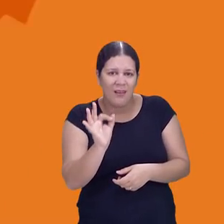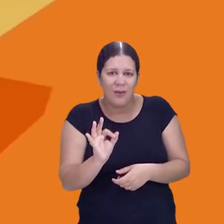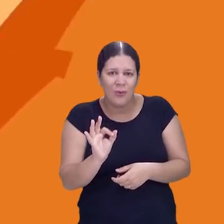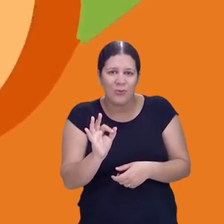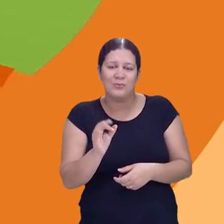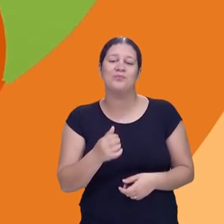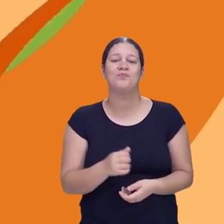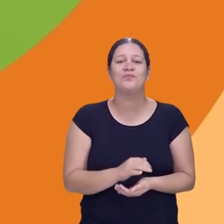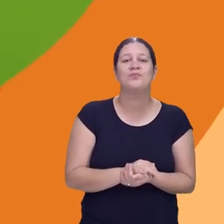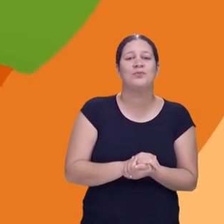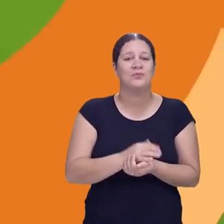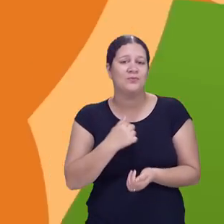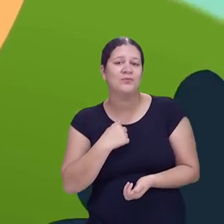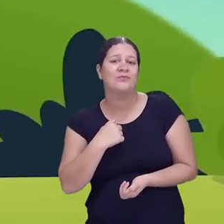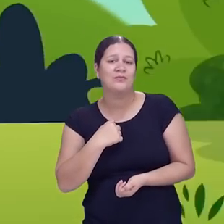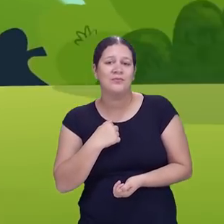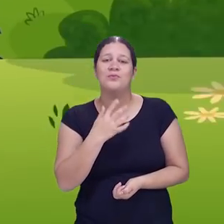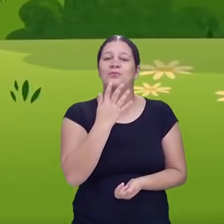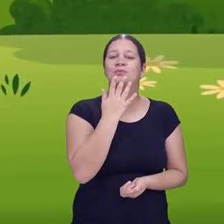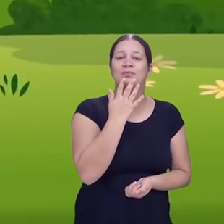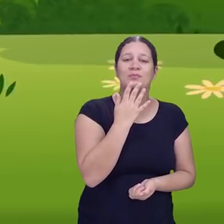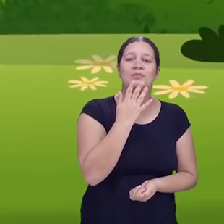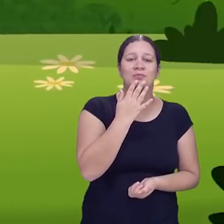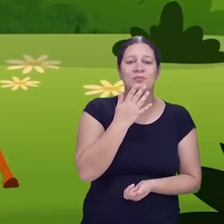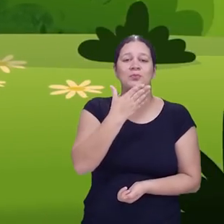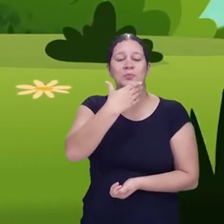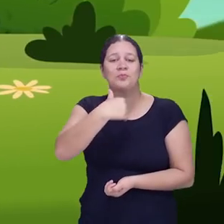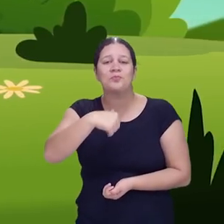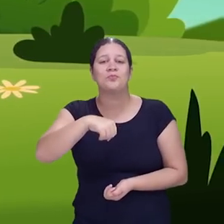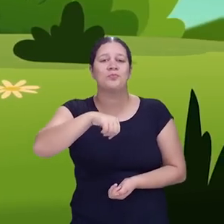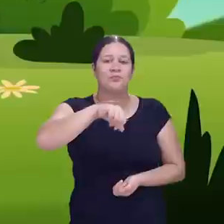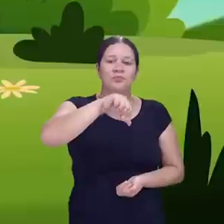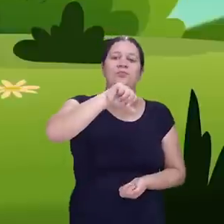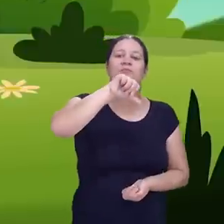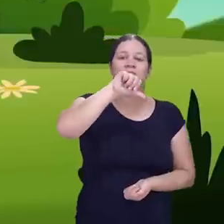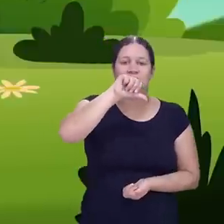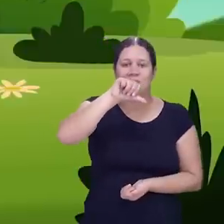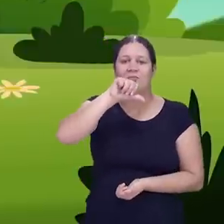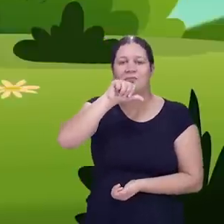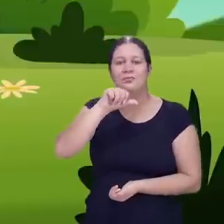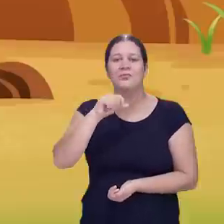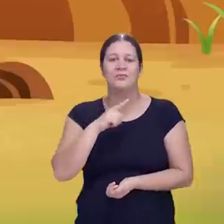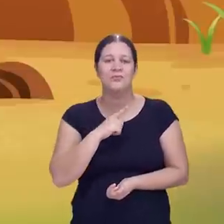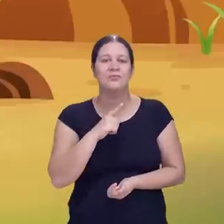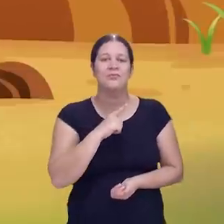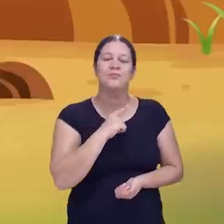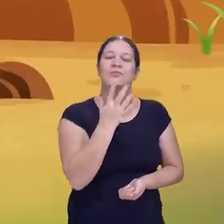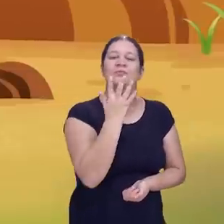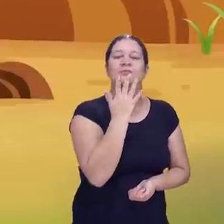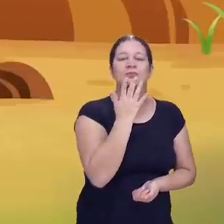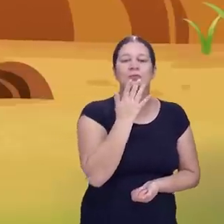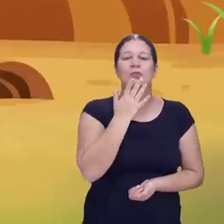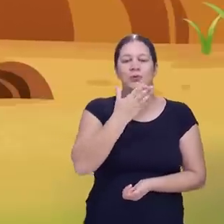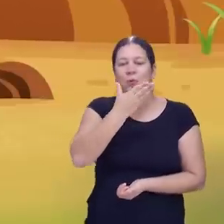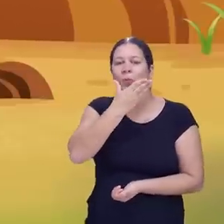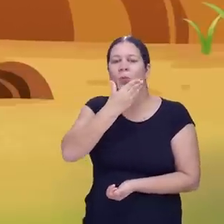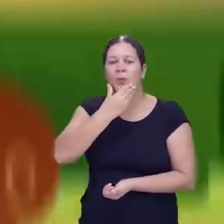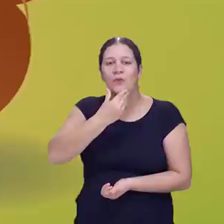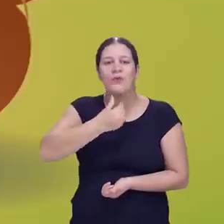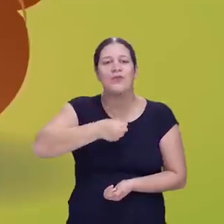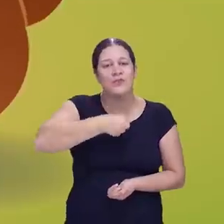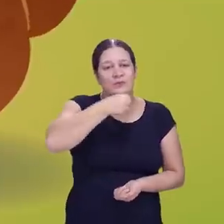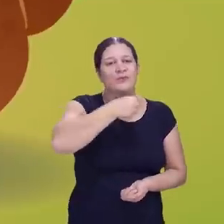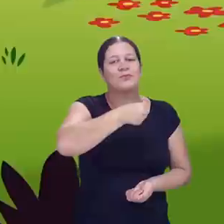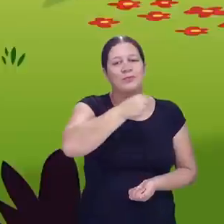estão? Eu tenho as cores dos meus pais. Pais. Que tem as cores dos meus